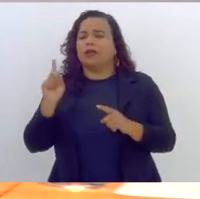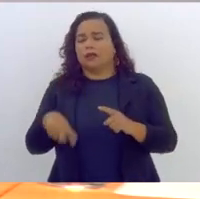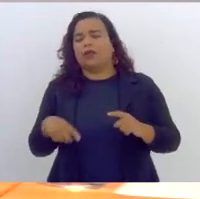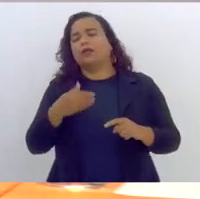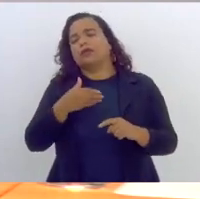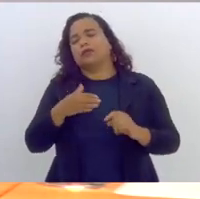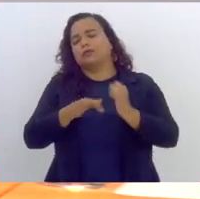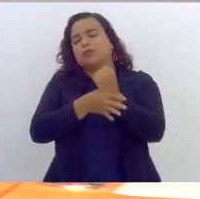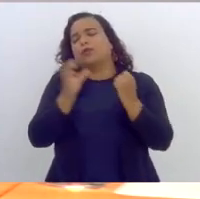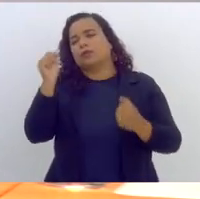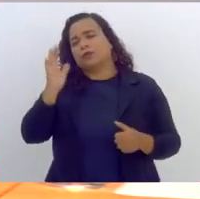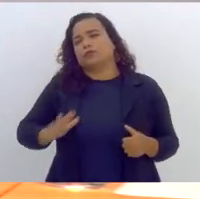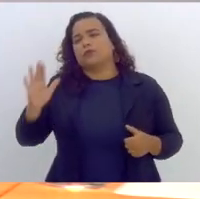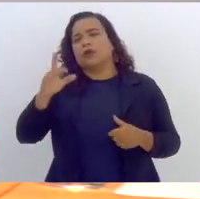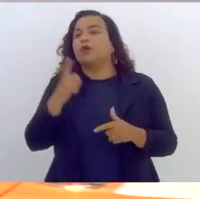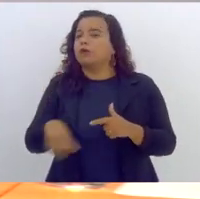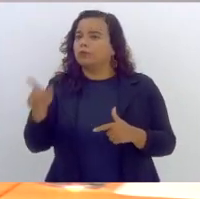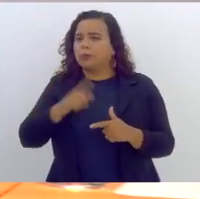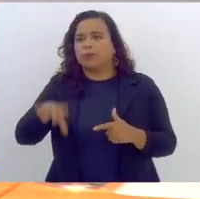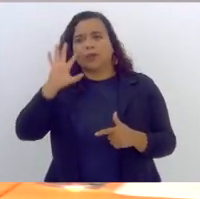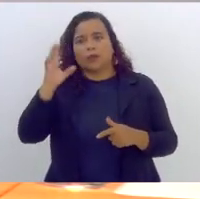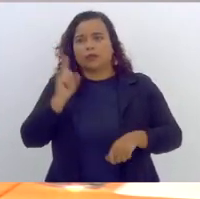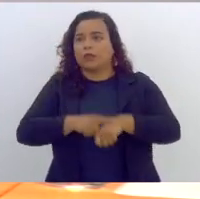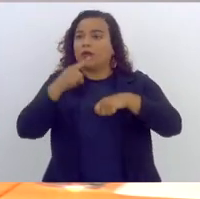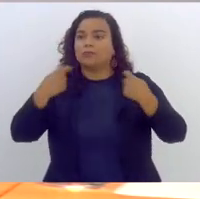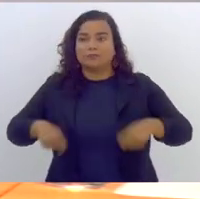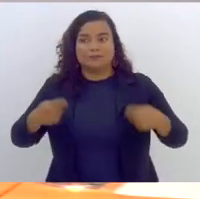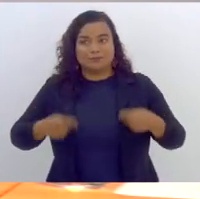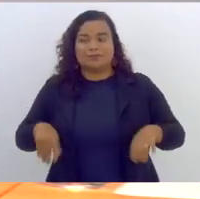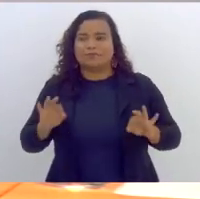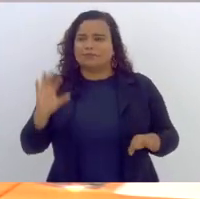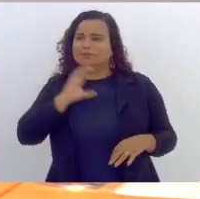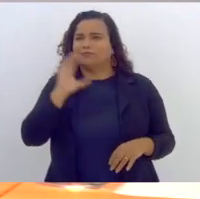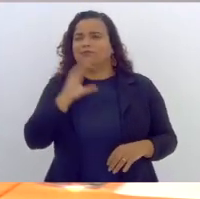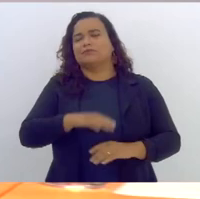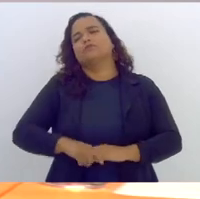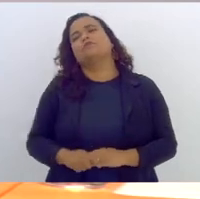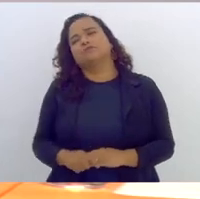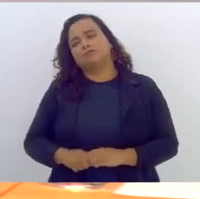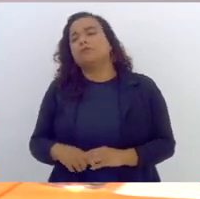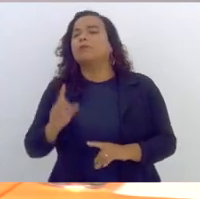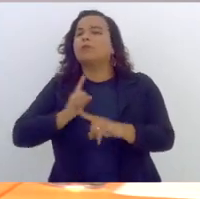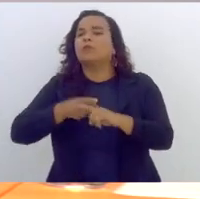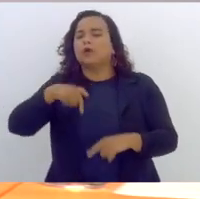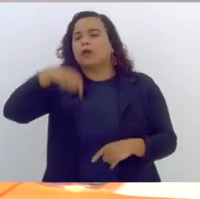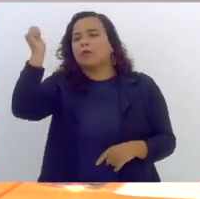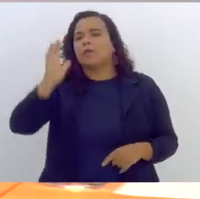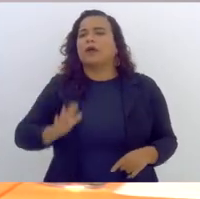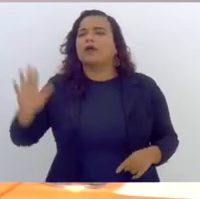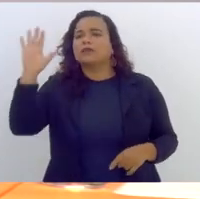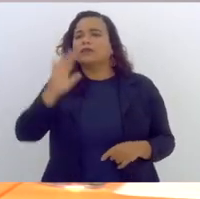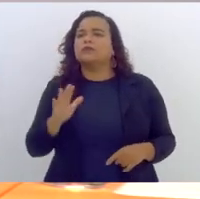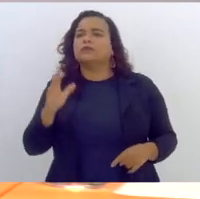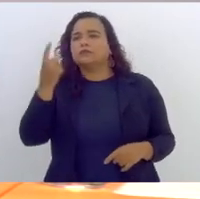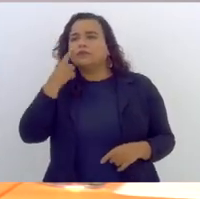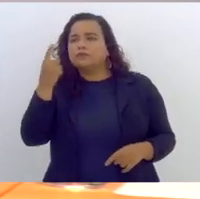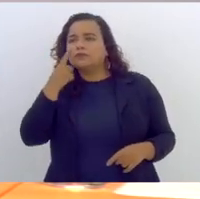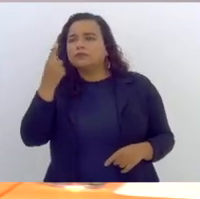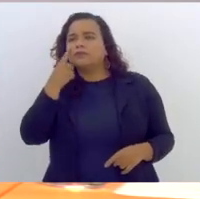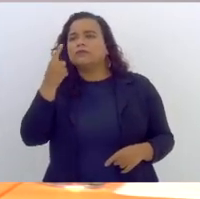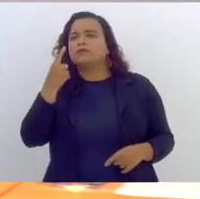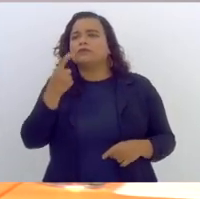e o problema seria imediatamente solucionado teria que ser solucionado né porque o Brasil com seu tamanho